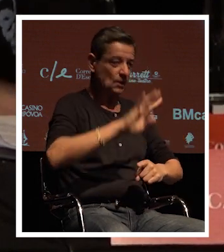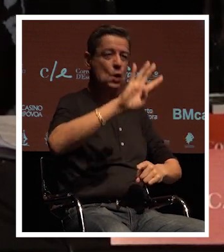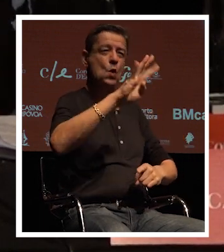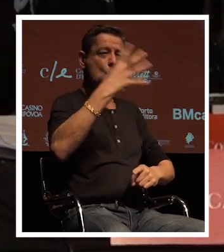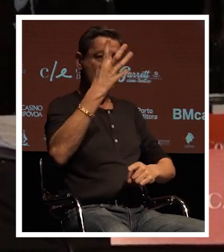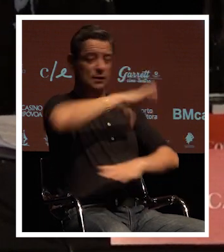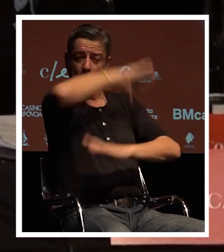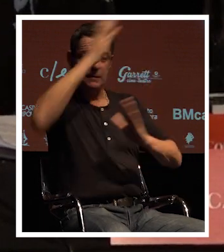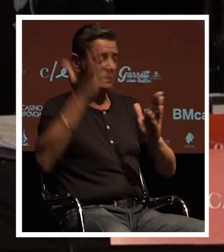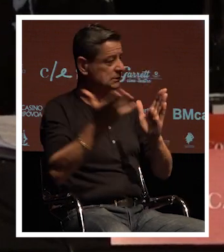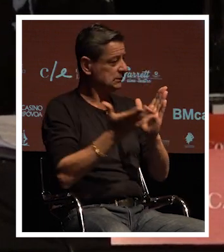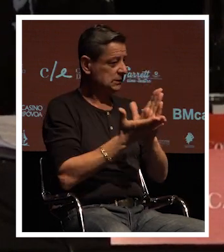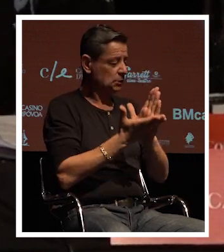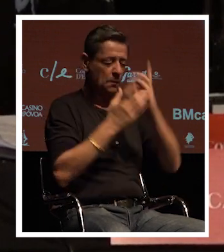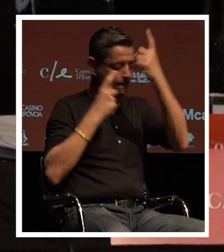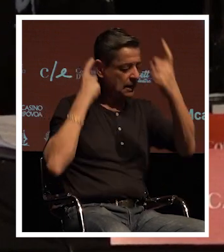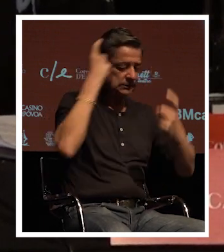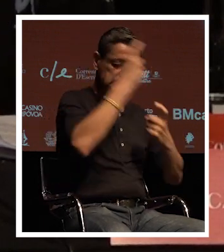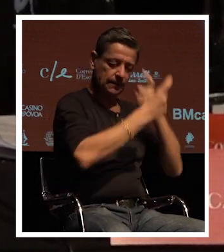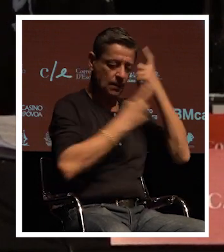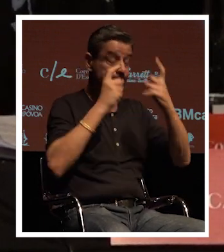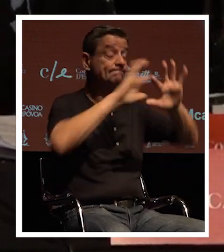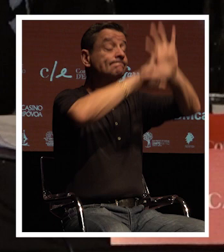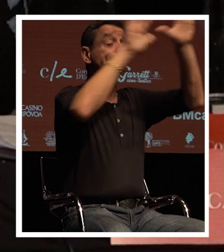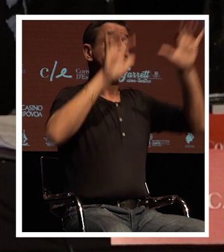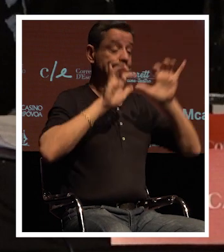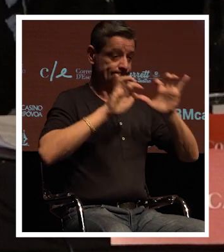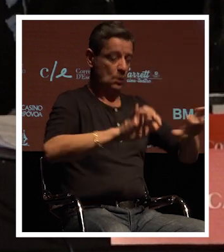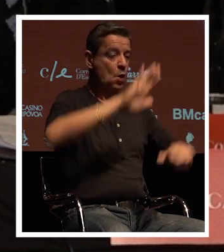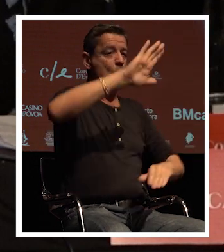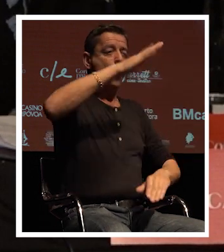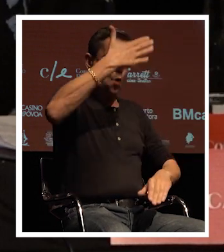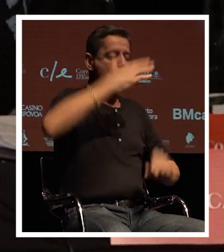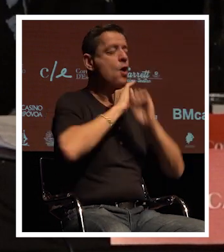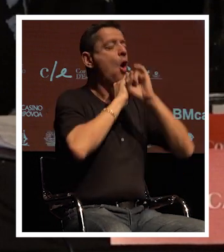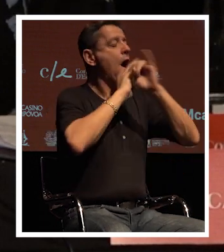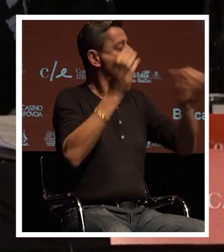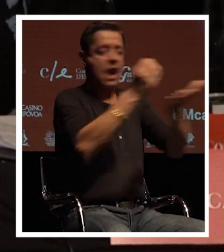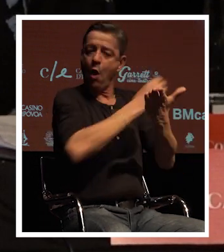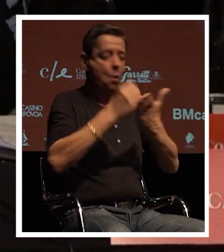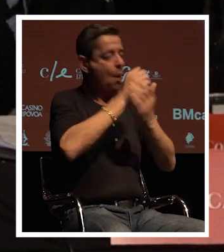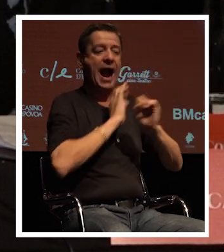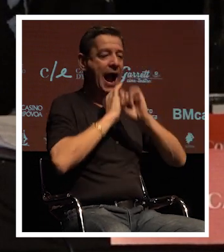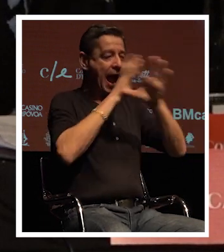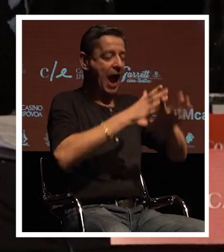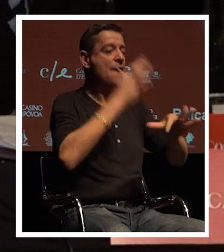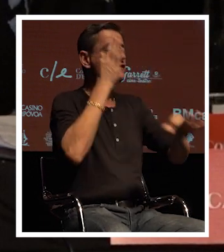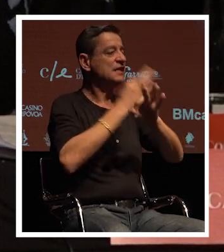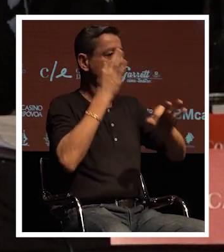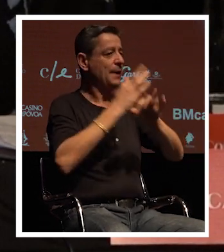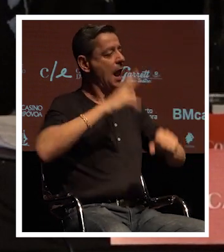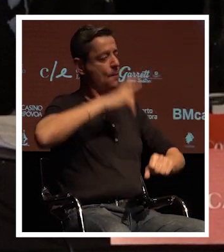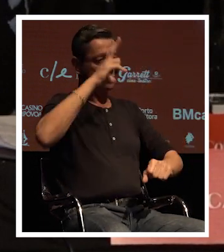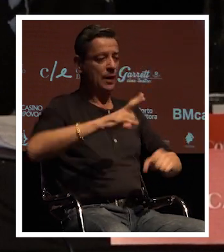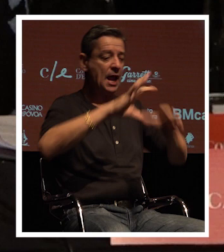há Machado ca raís aou pensamento ponto de interrogação um não há não há festival português